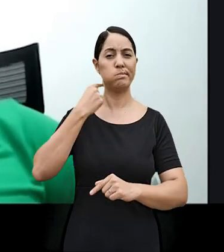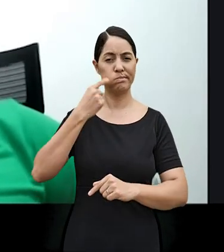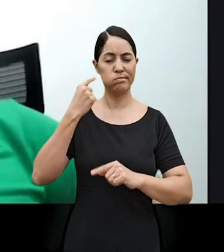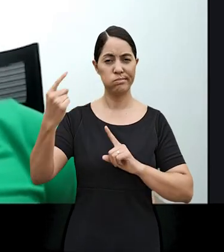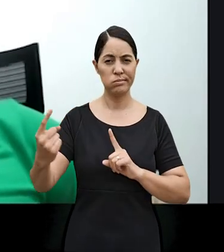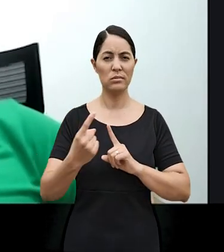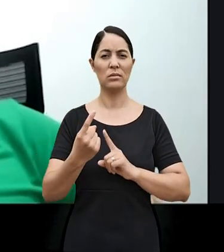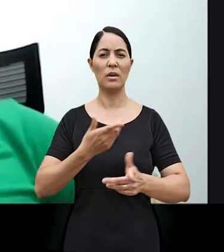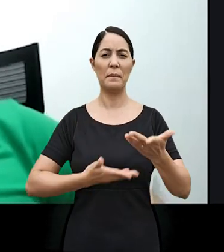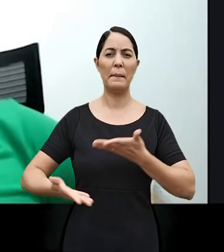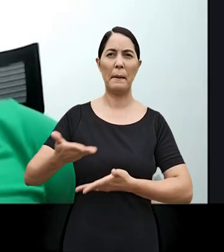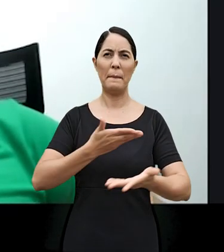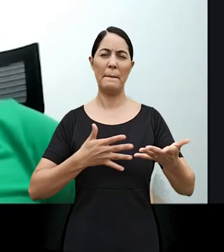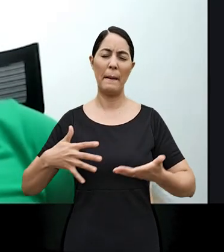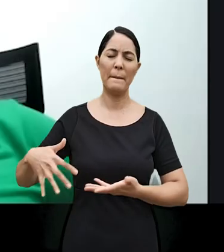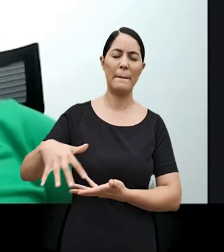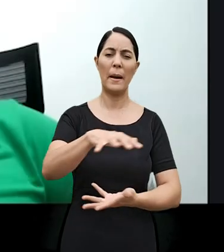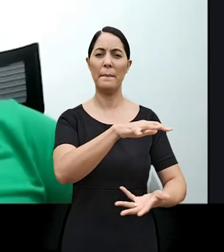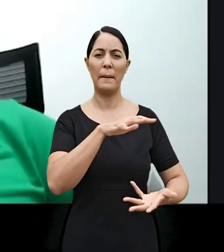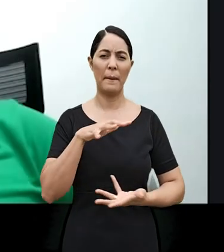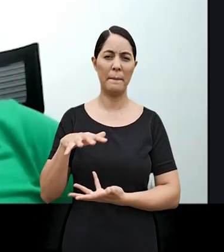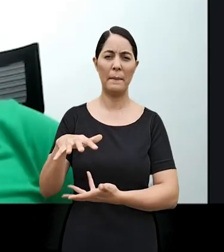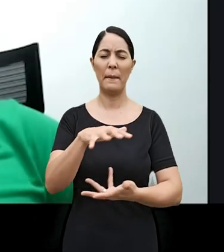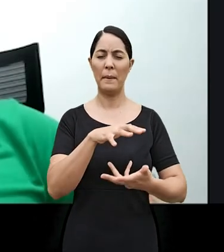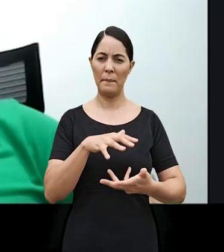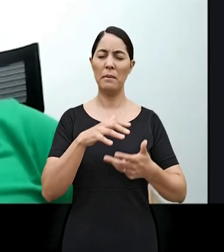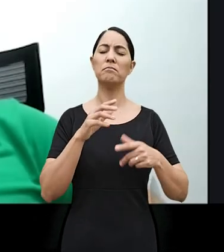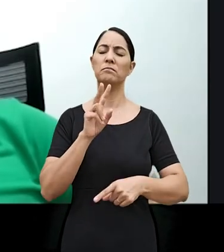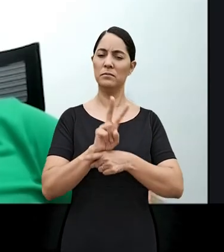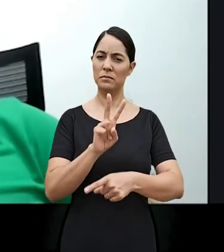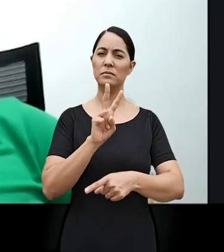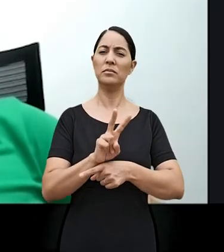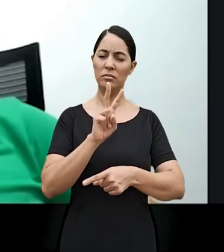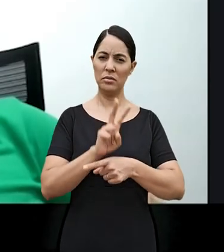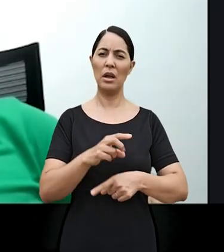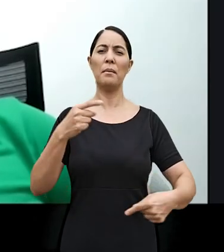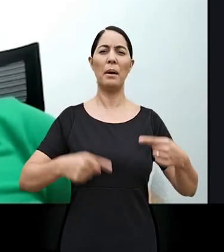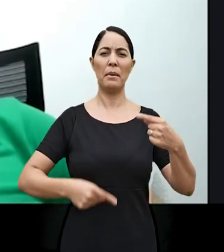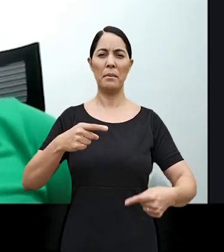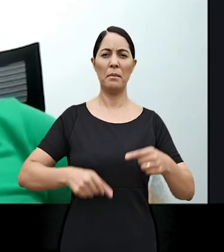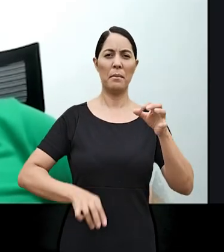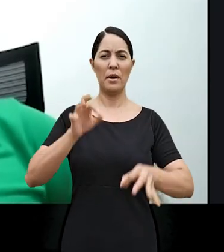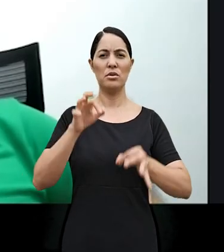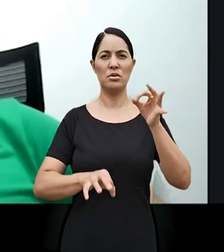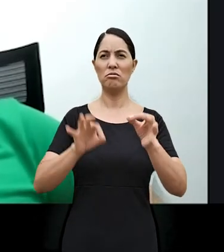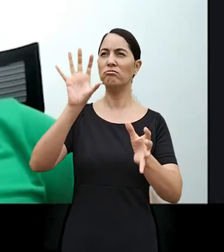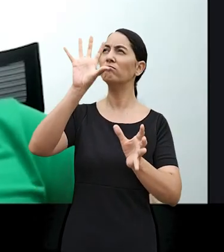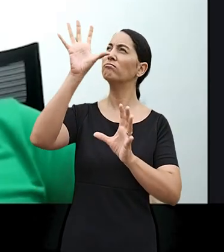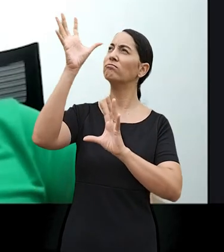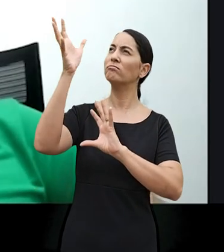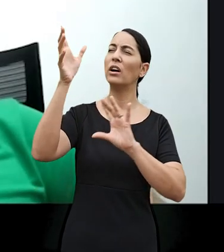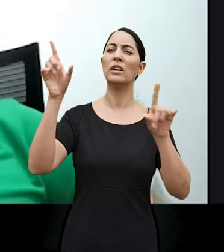da agenda ambiental internacional, fortalecendo a produção técnica, ampliando o debate sobre justiça climática e construindo pontes